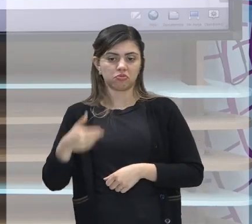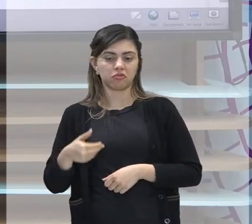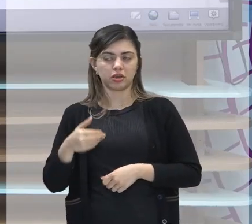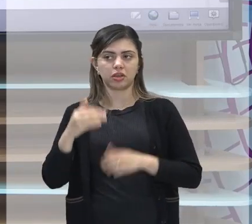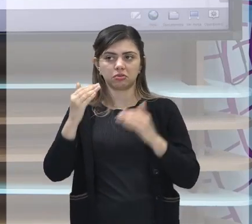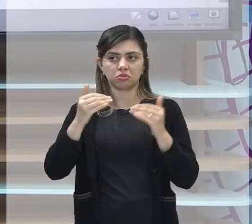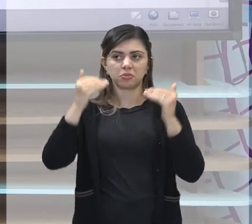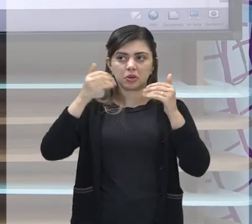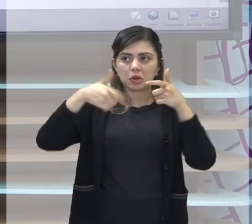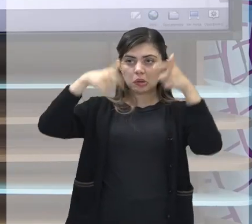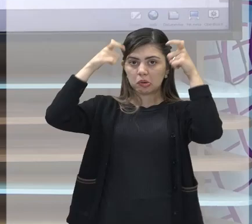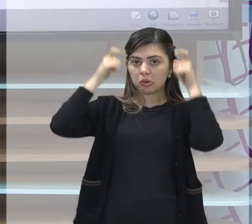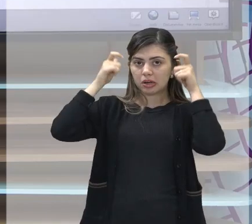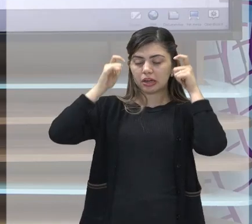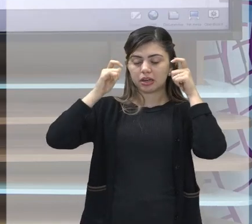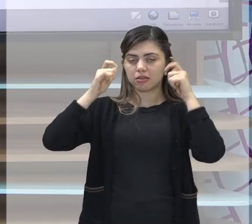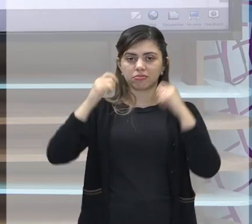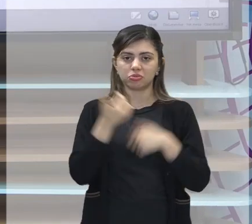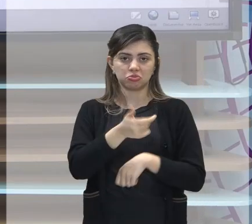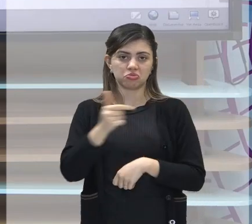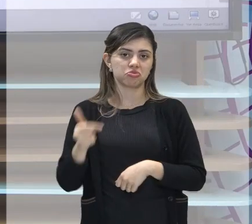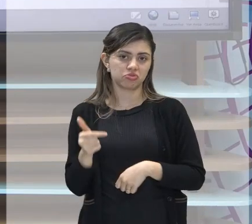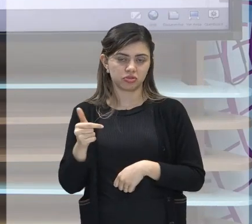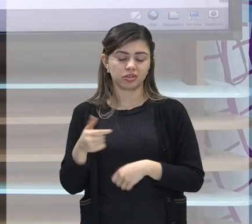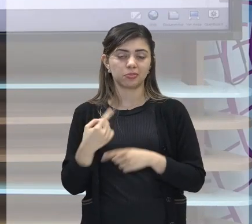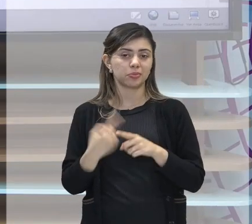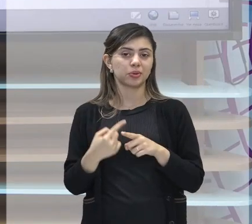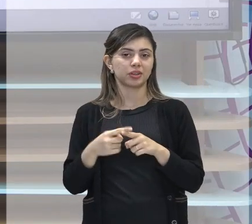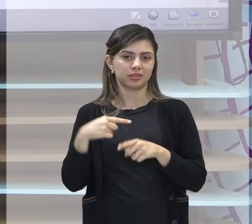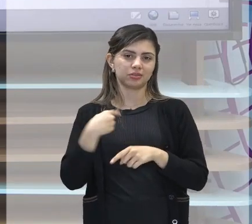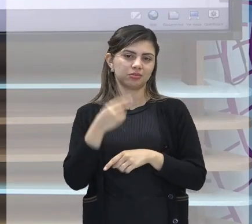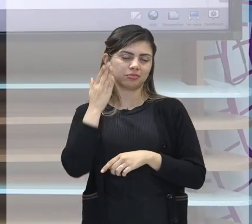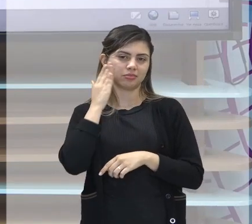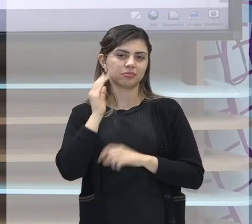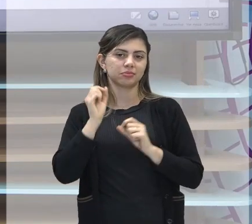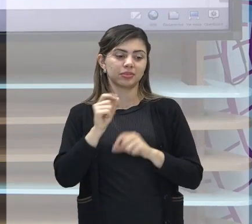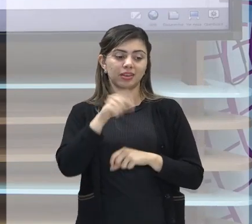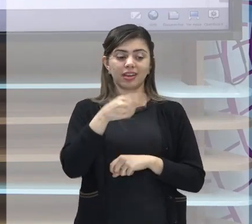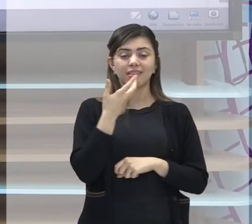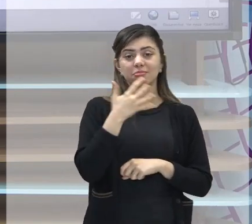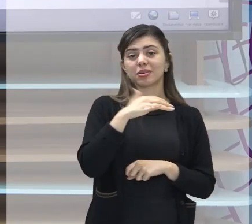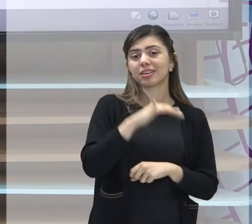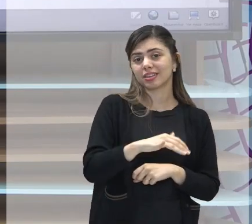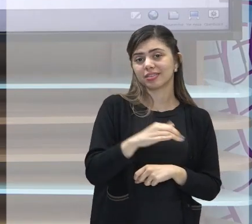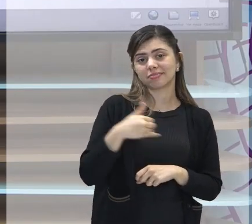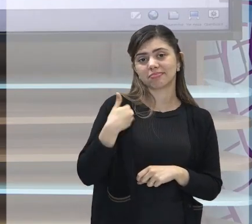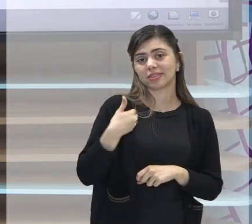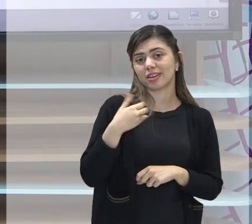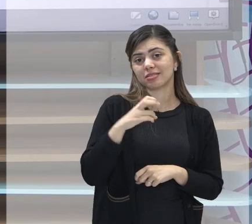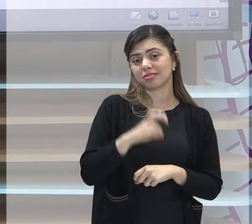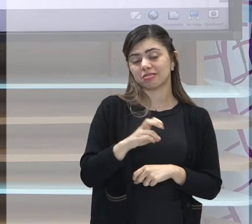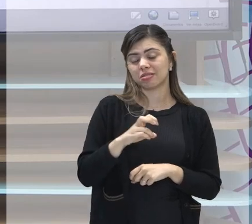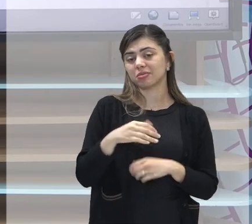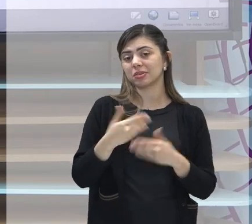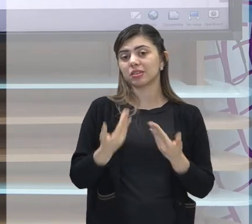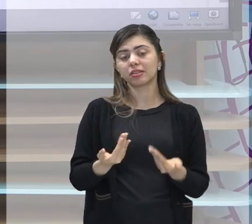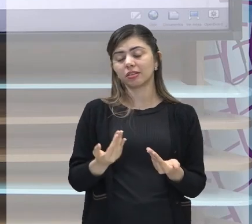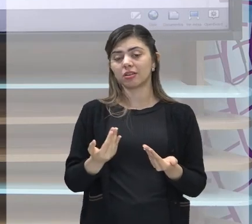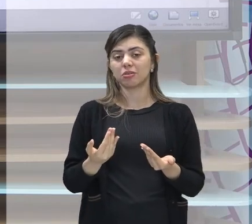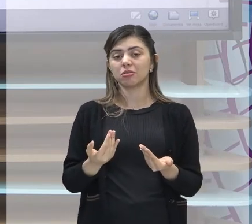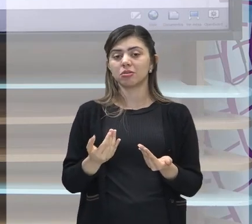monárquica ou da figura de um líder. Afinal de contas, o nosso líder até então era uma criança e você tinha